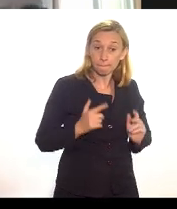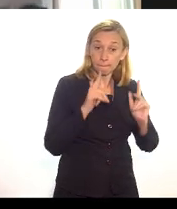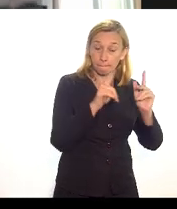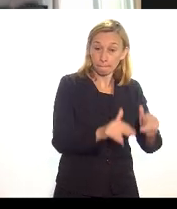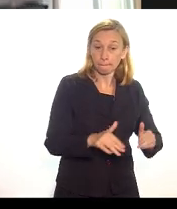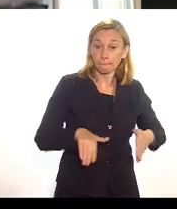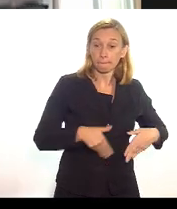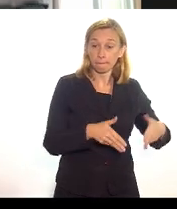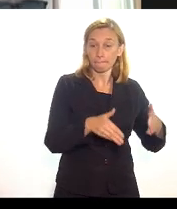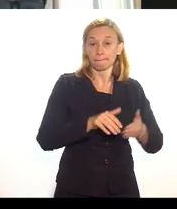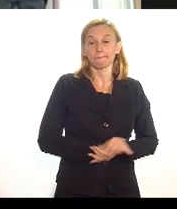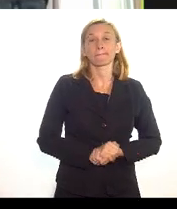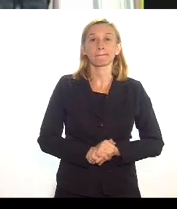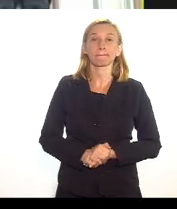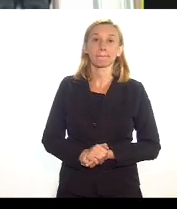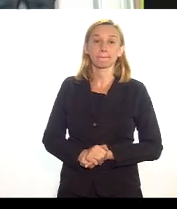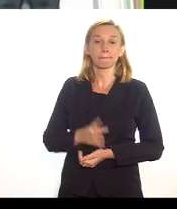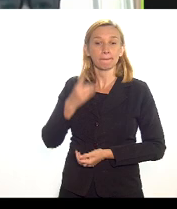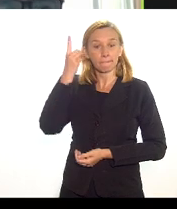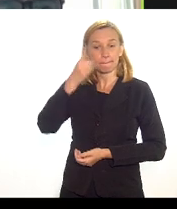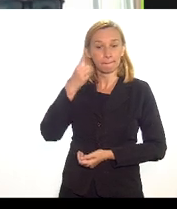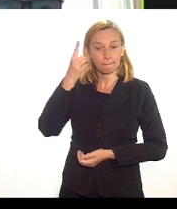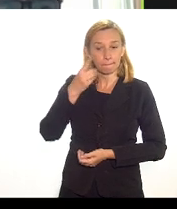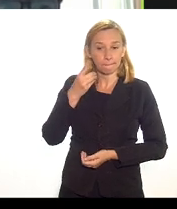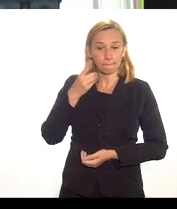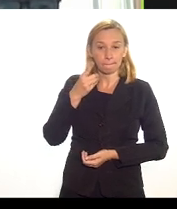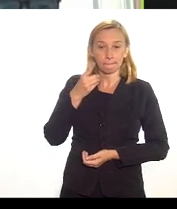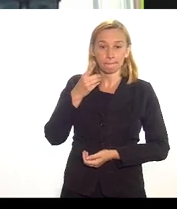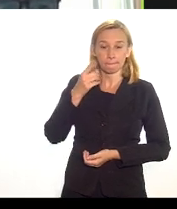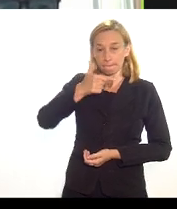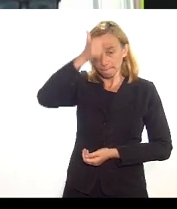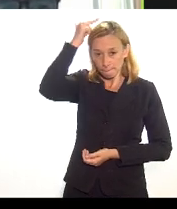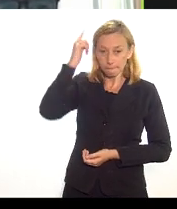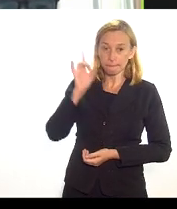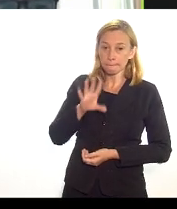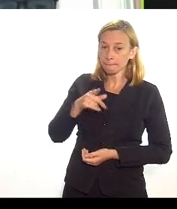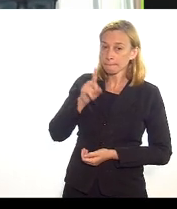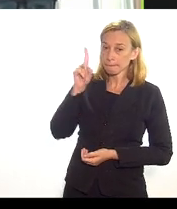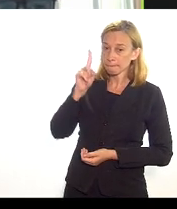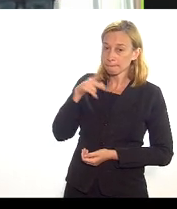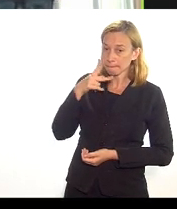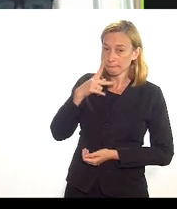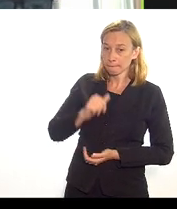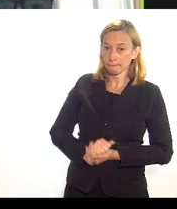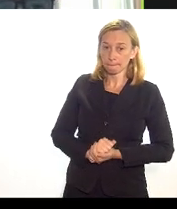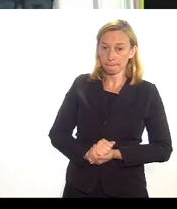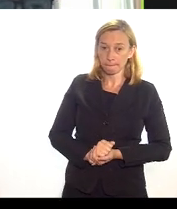página. Deputado Luiz Paulo, me permite um comentário? Só um comentário?